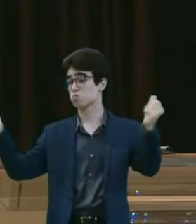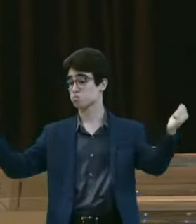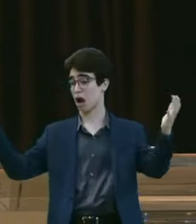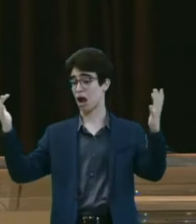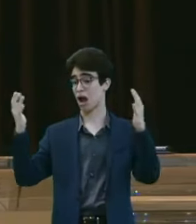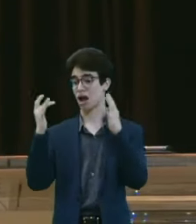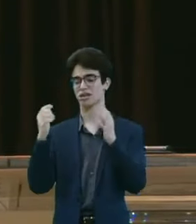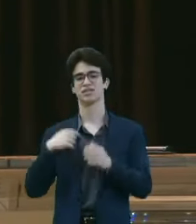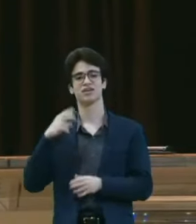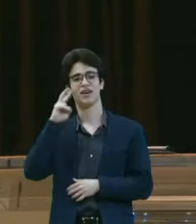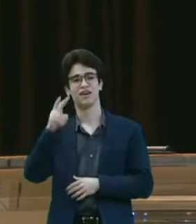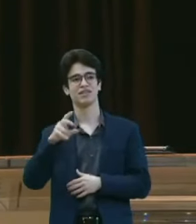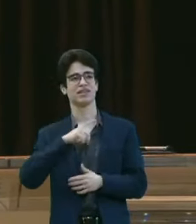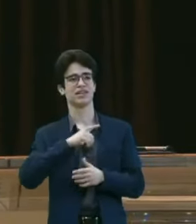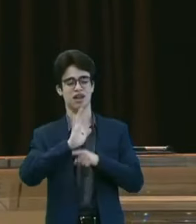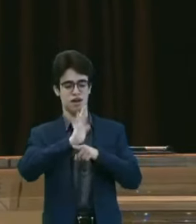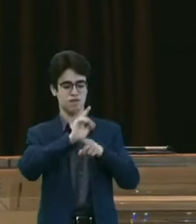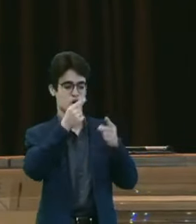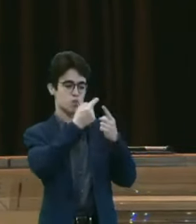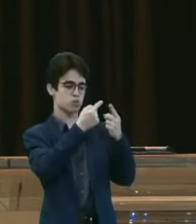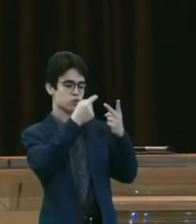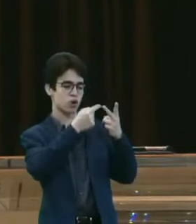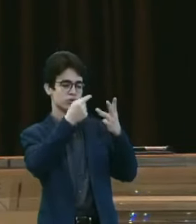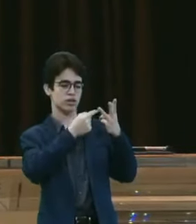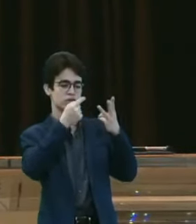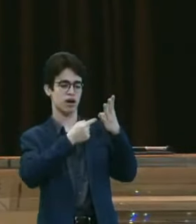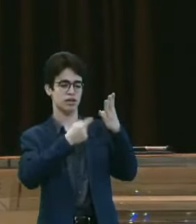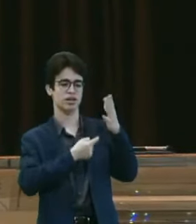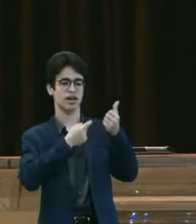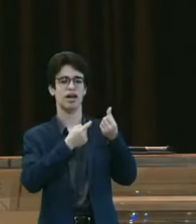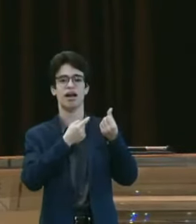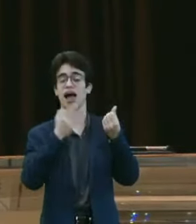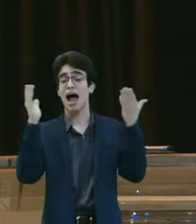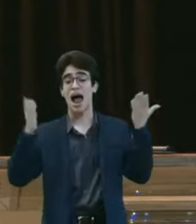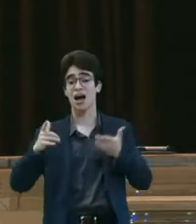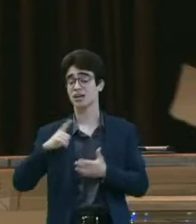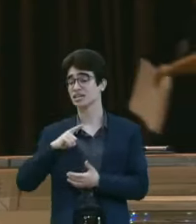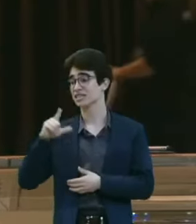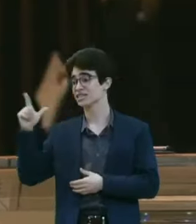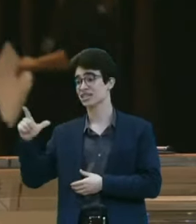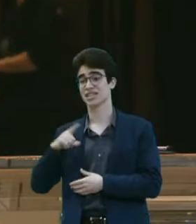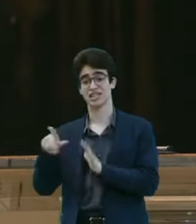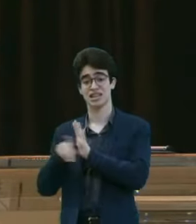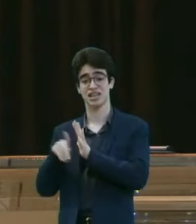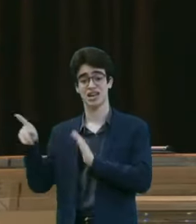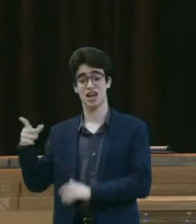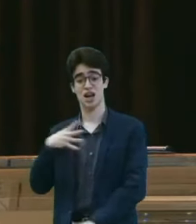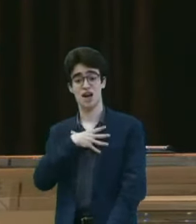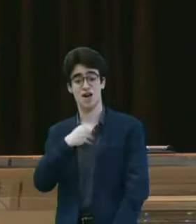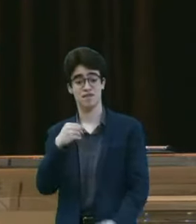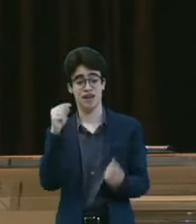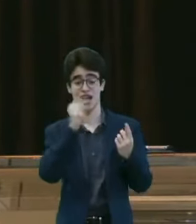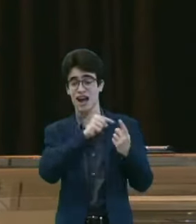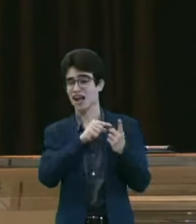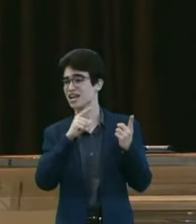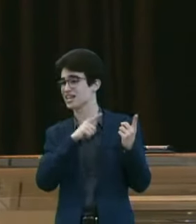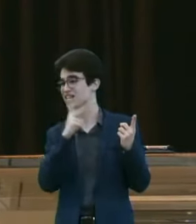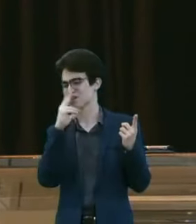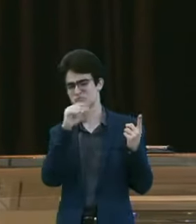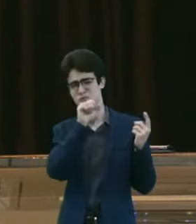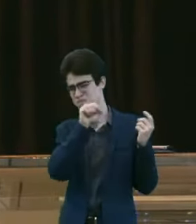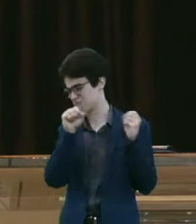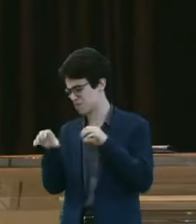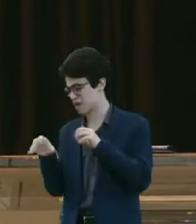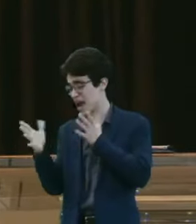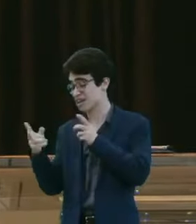Eu já assisti o Rock 1, 2, 3, 4, 5, 6... E agora lançaram Creed, que é o filho do Apollo, que é treinado pelo